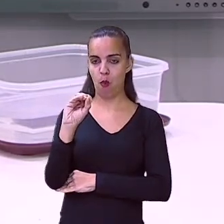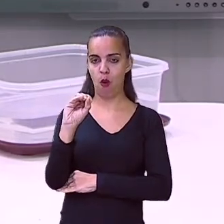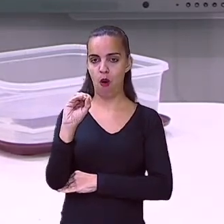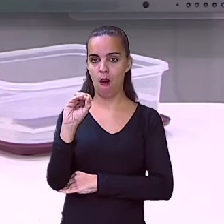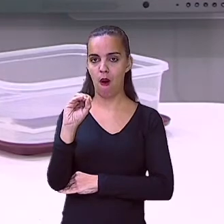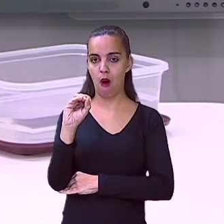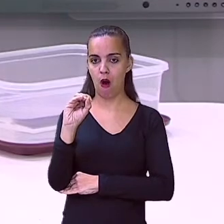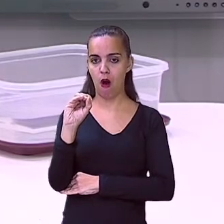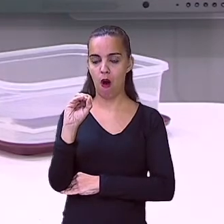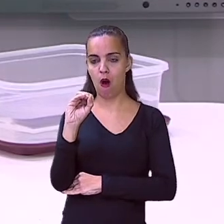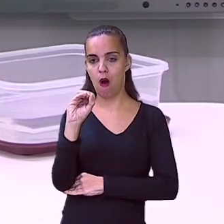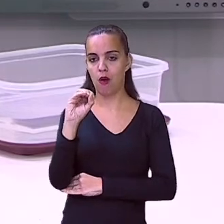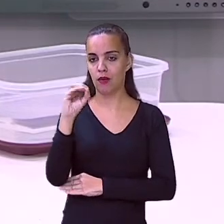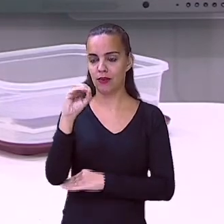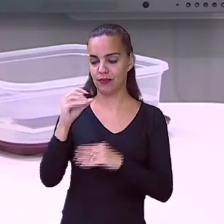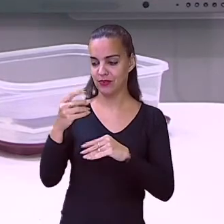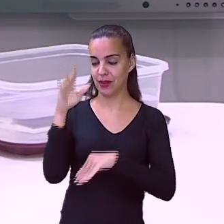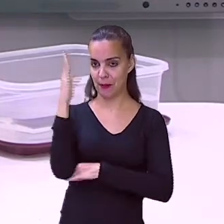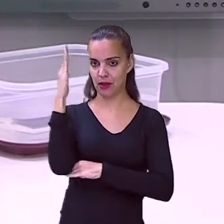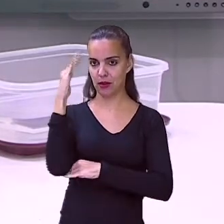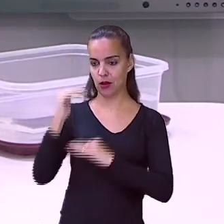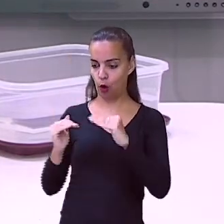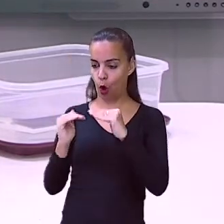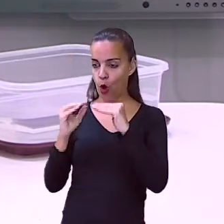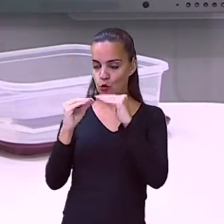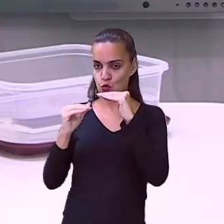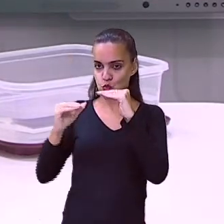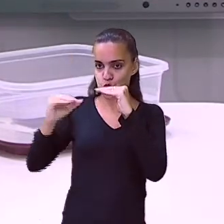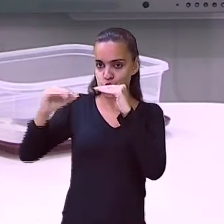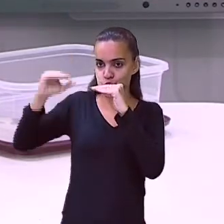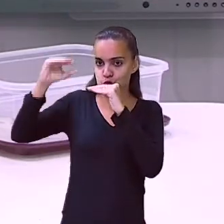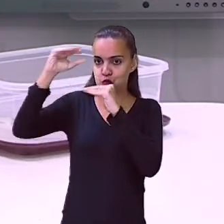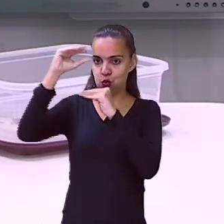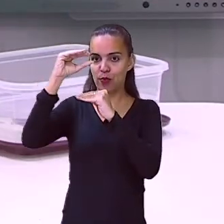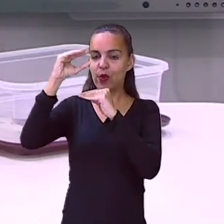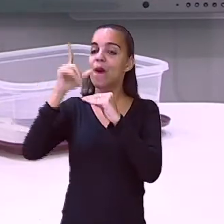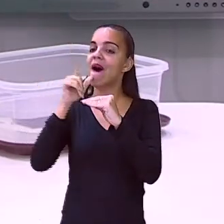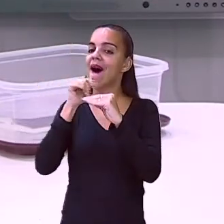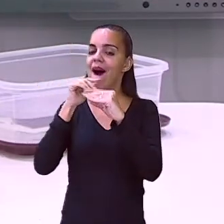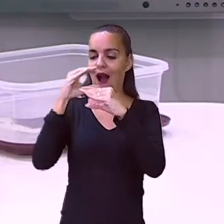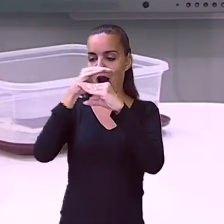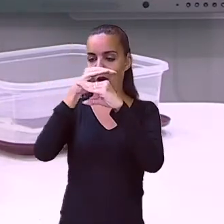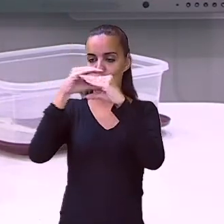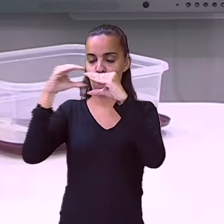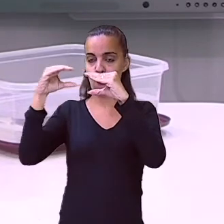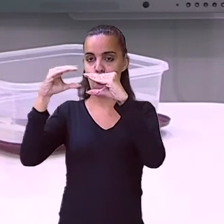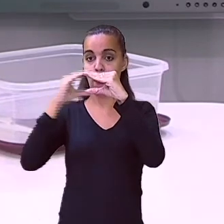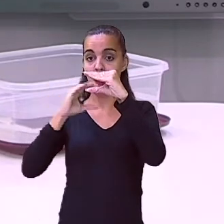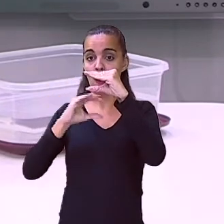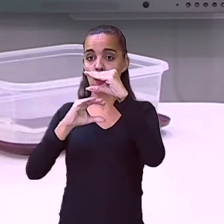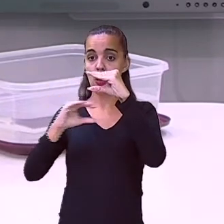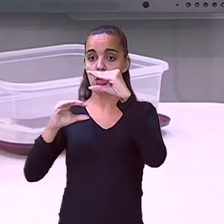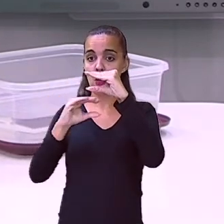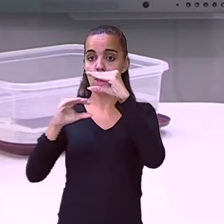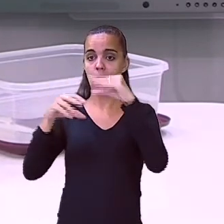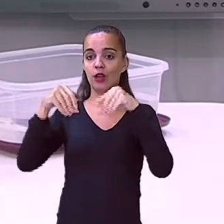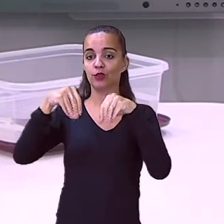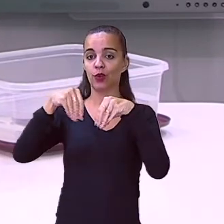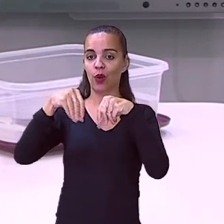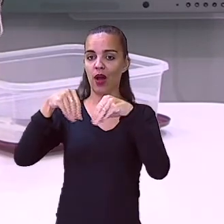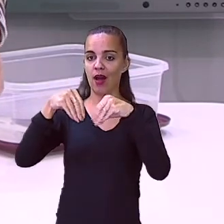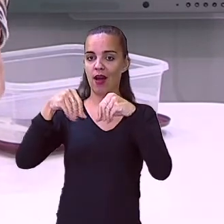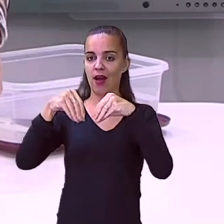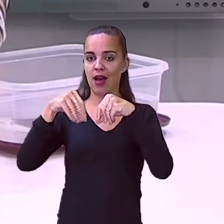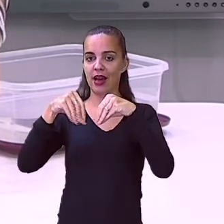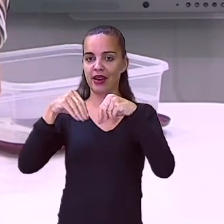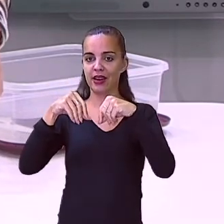ela ficou aqui no fundo do recipiente. Então, eu consegui separar. Se eu pegar, tem mais pó de